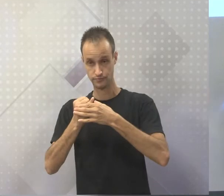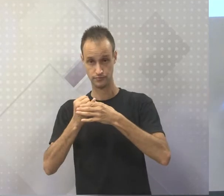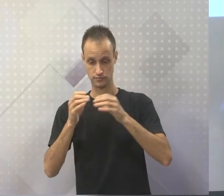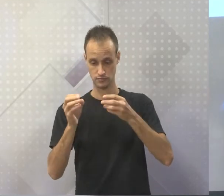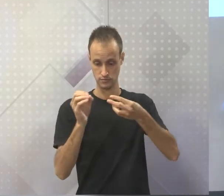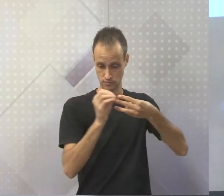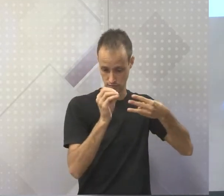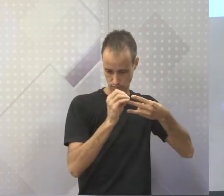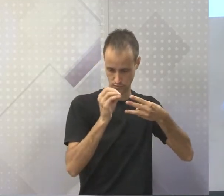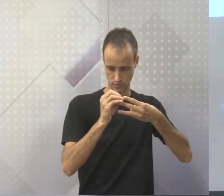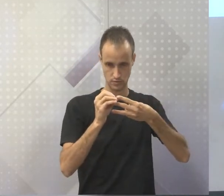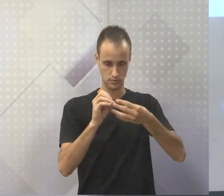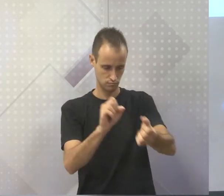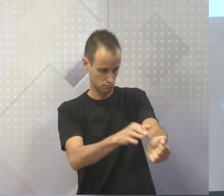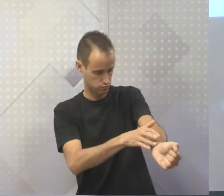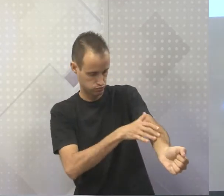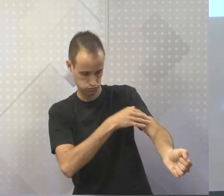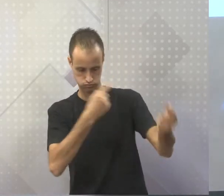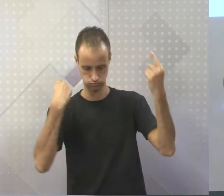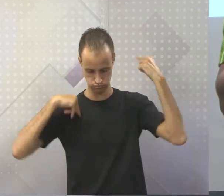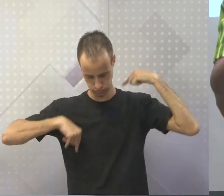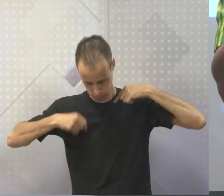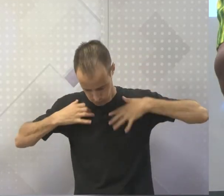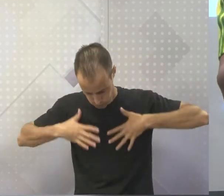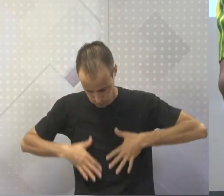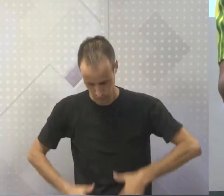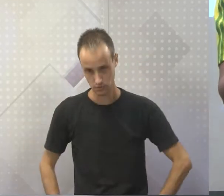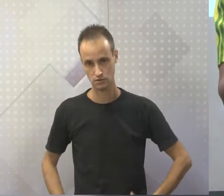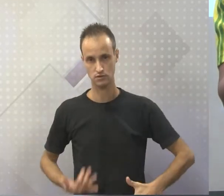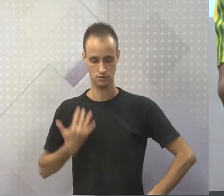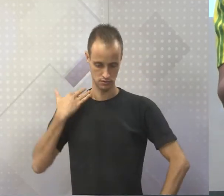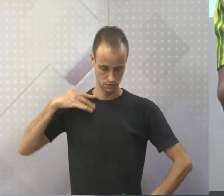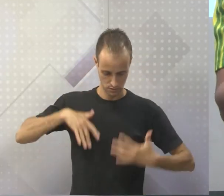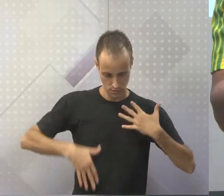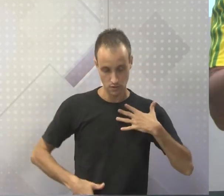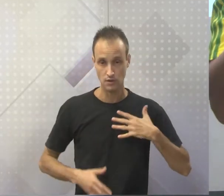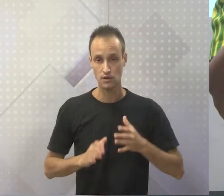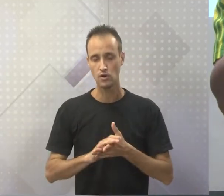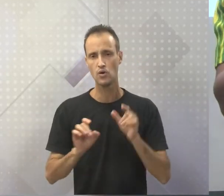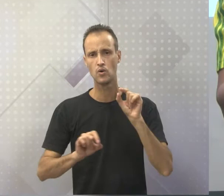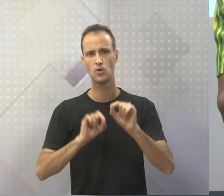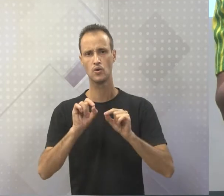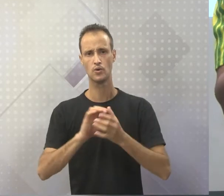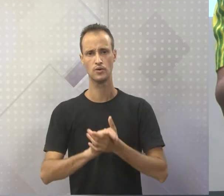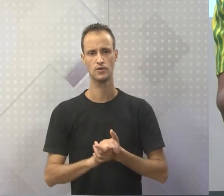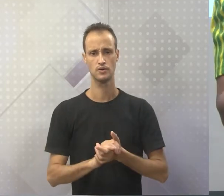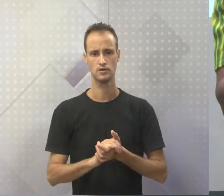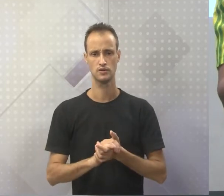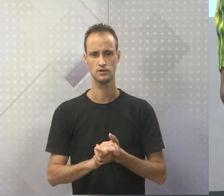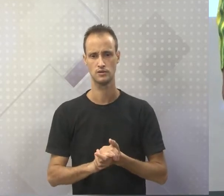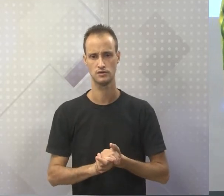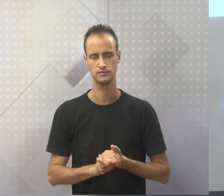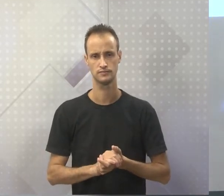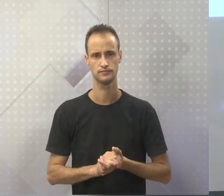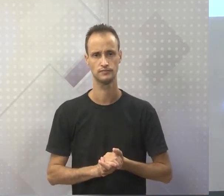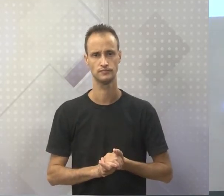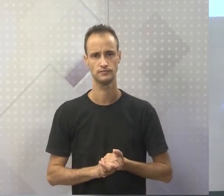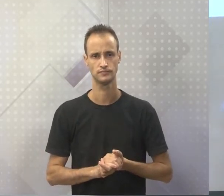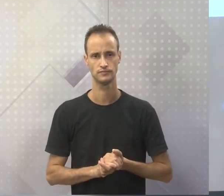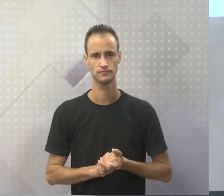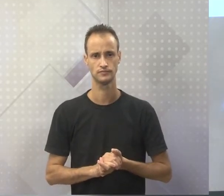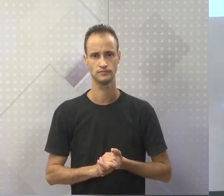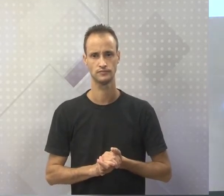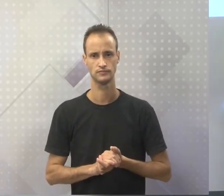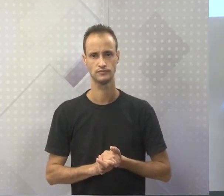sanguínea. Quando vem esse excesso, o que é que a gente faz? Um caminho intermediário, que a gente chama de via metabólica intermediária,